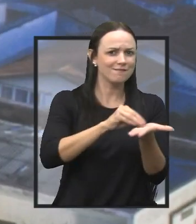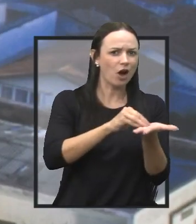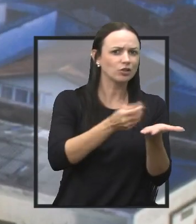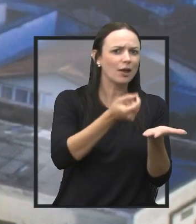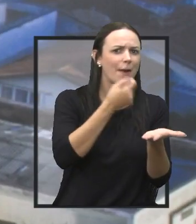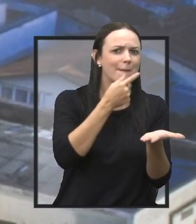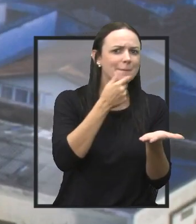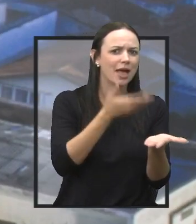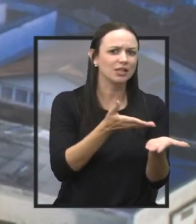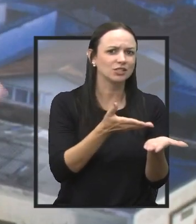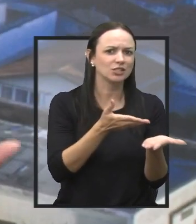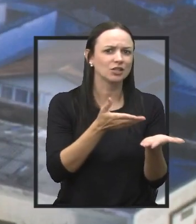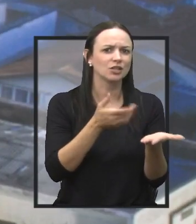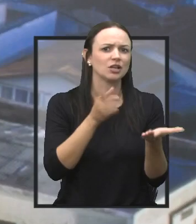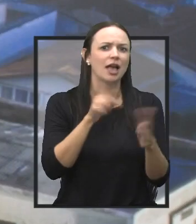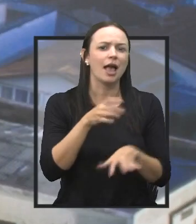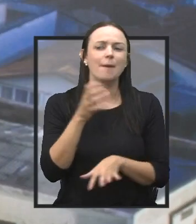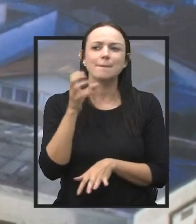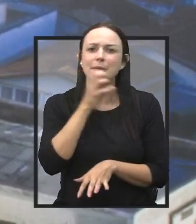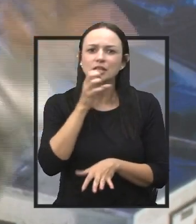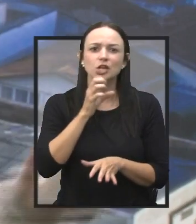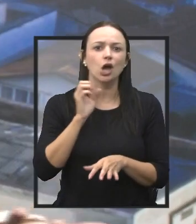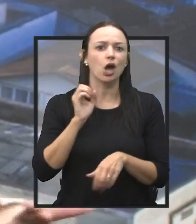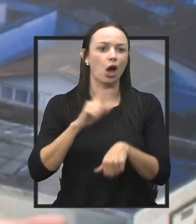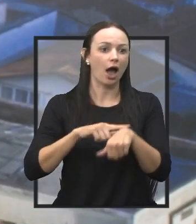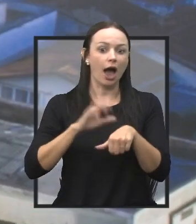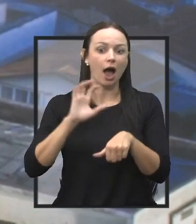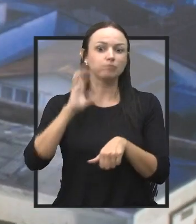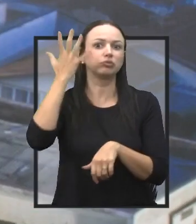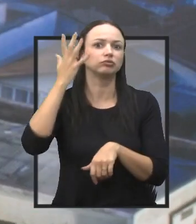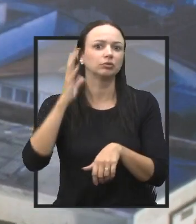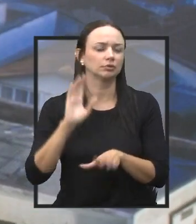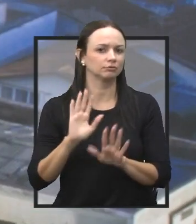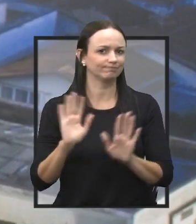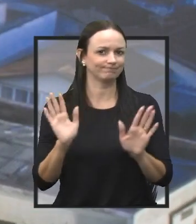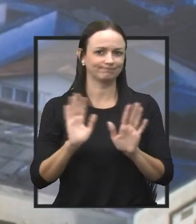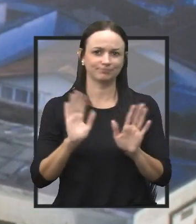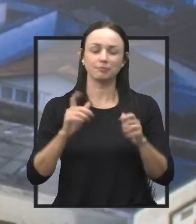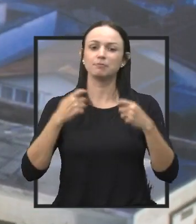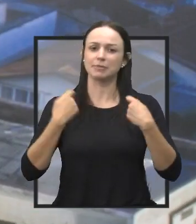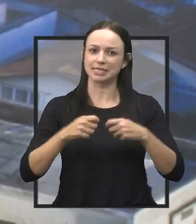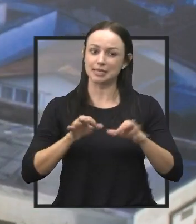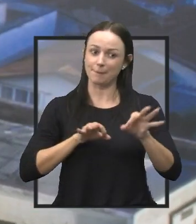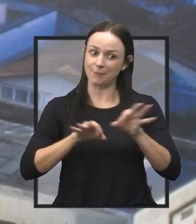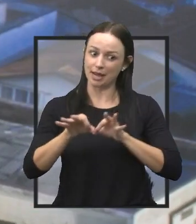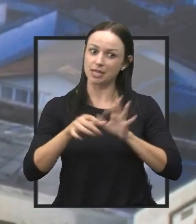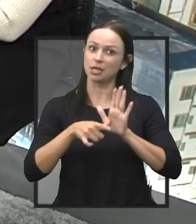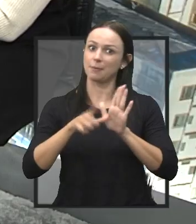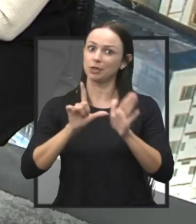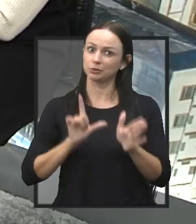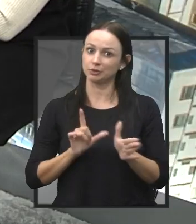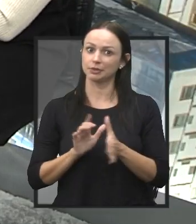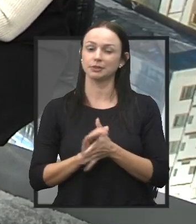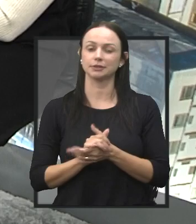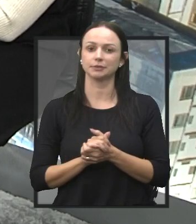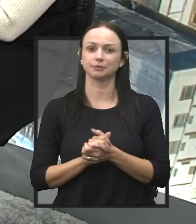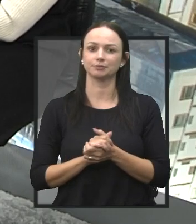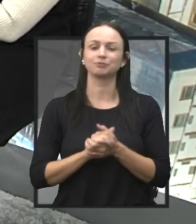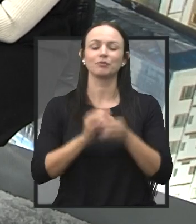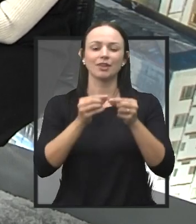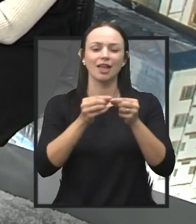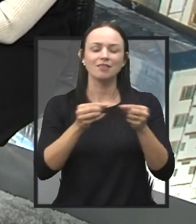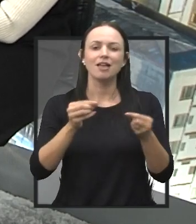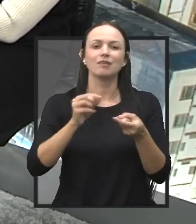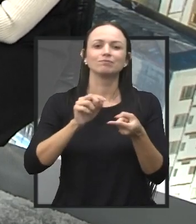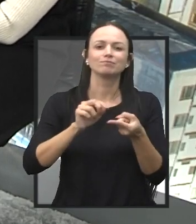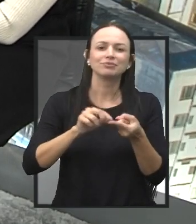medicamento seja algo emergencial que aconteceu de uma hora para outra. Não, tem que haver o planejamento. Bom, as fitinhas de glicemia